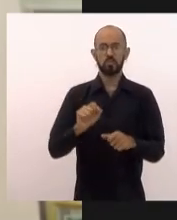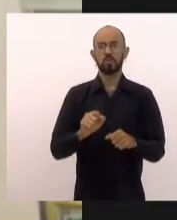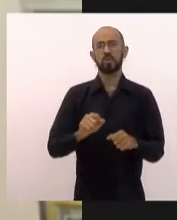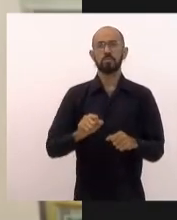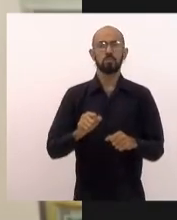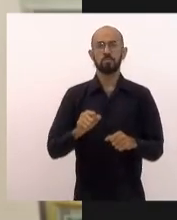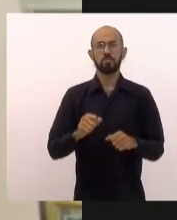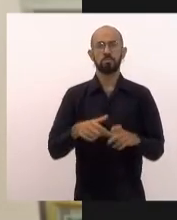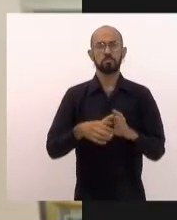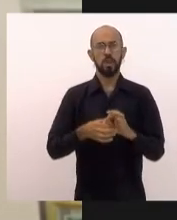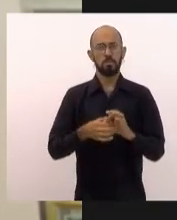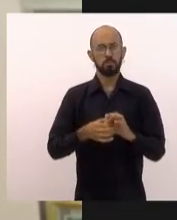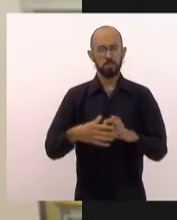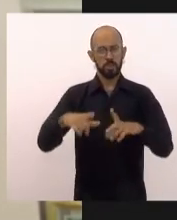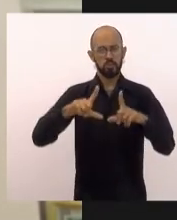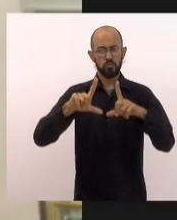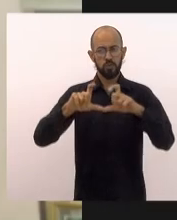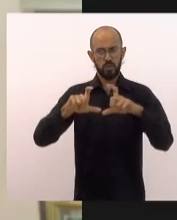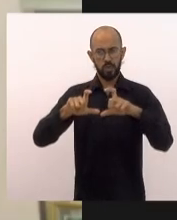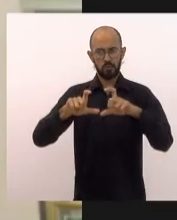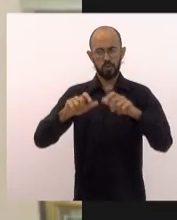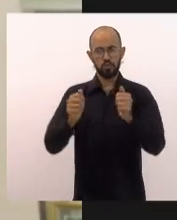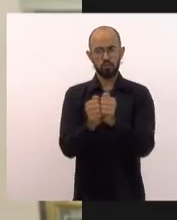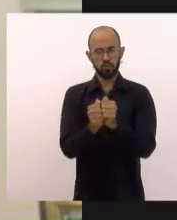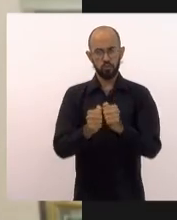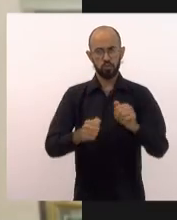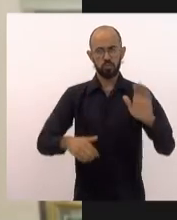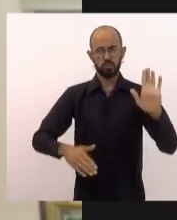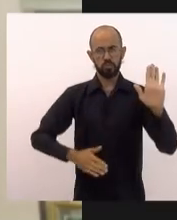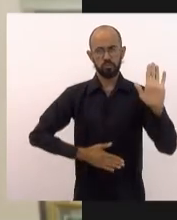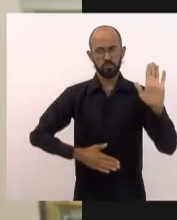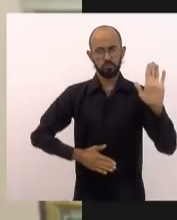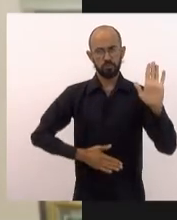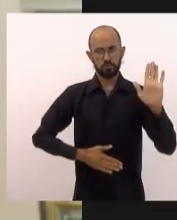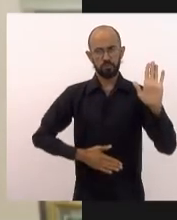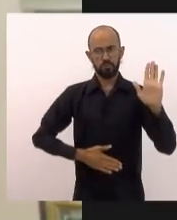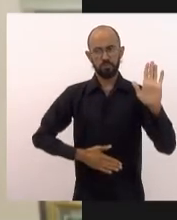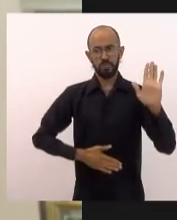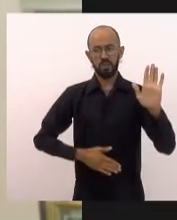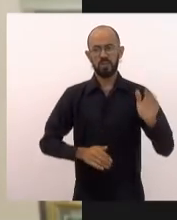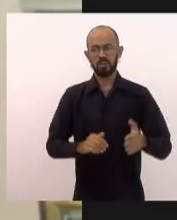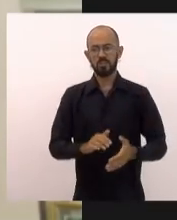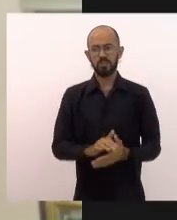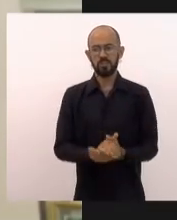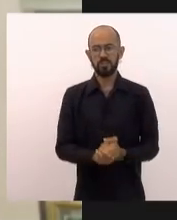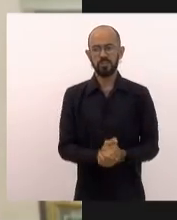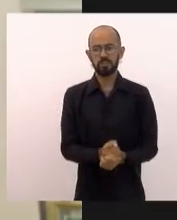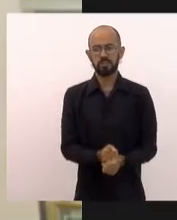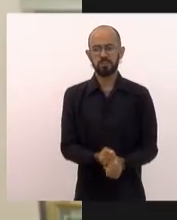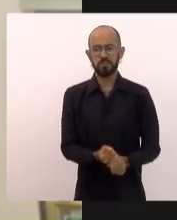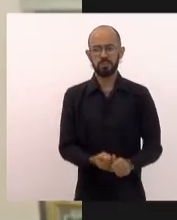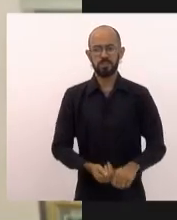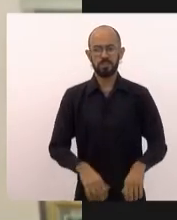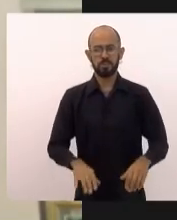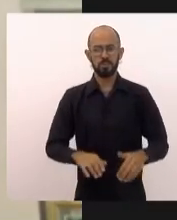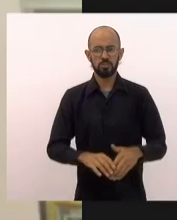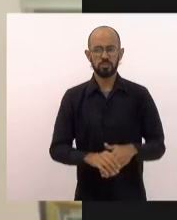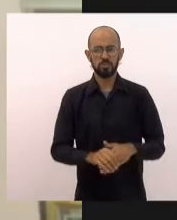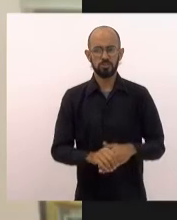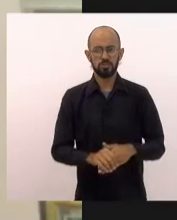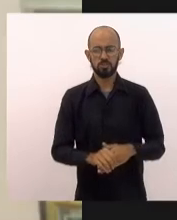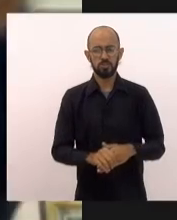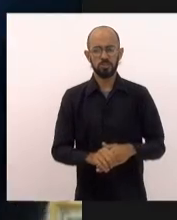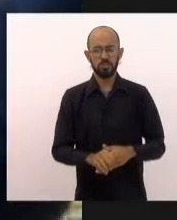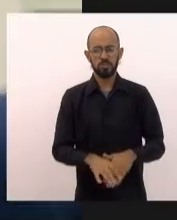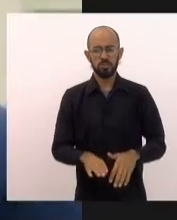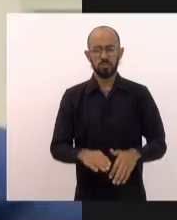permite fotografar ao lado de traficante, o pessoal que tem uma visão seletiva na questão dos direitos